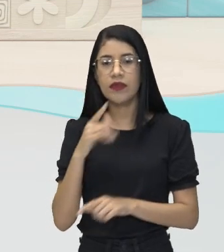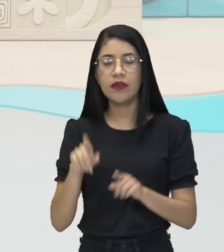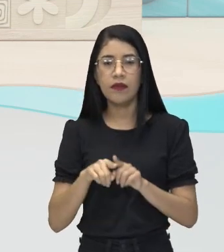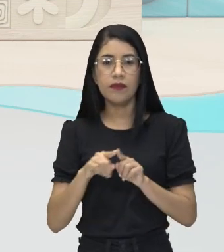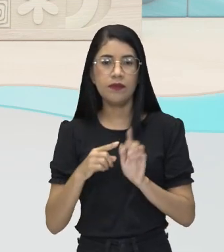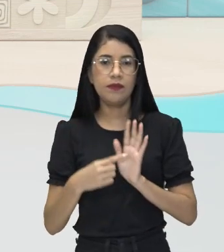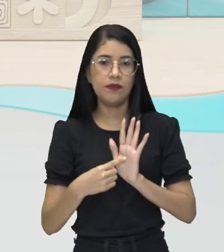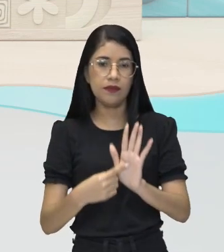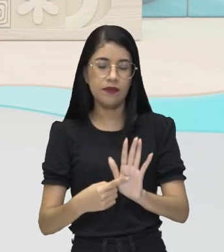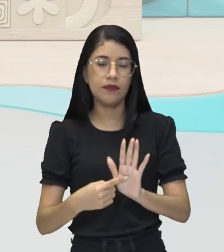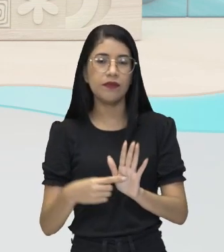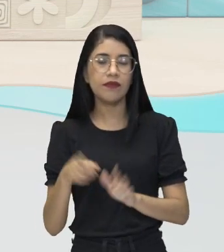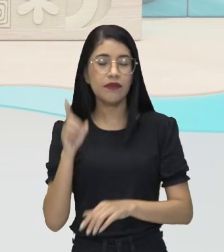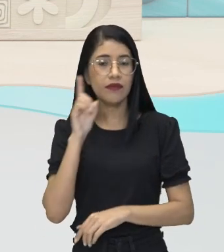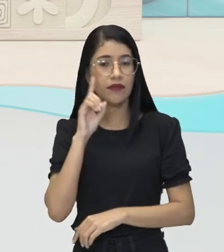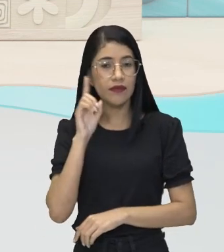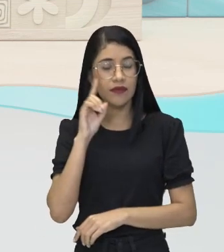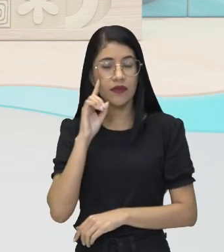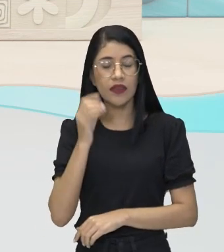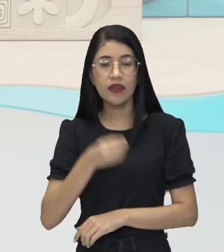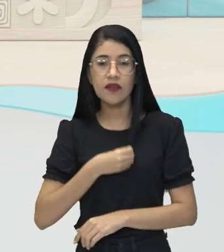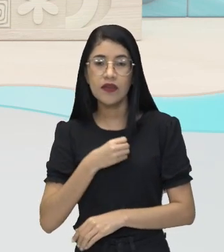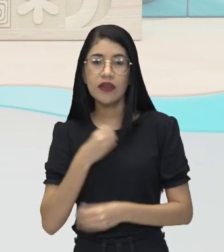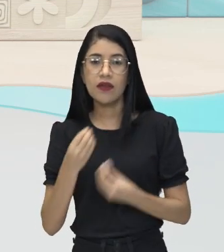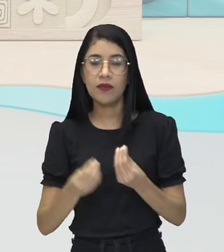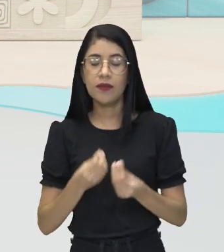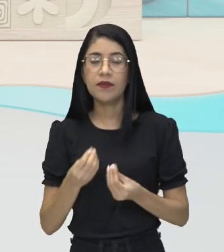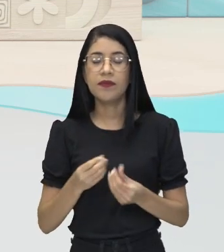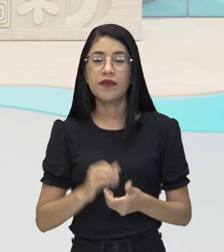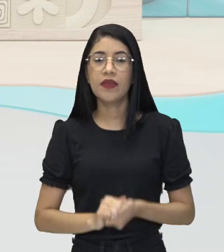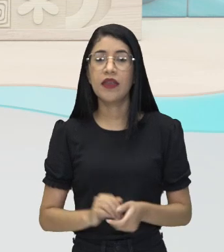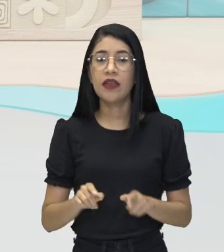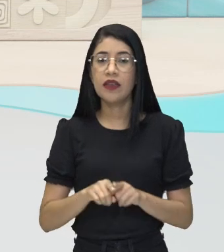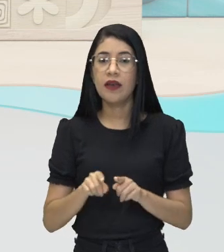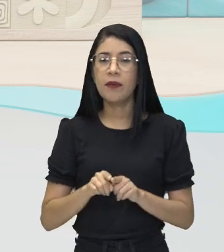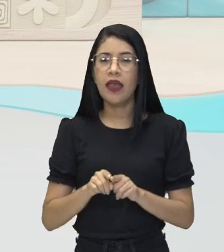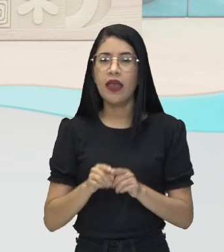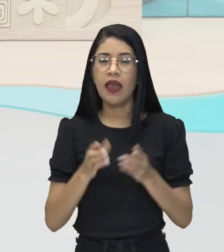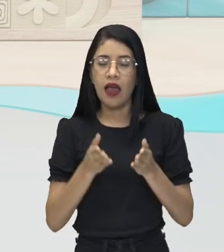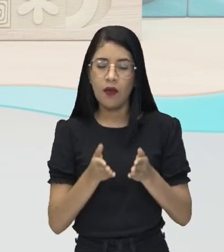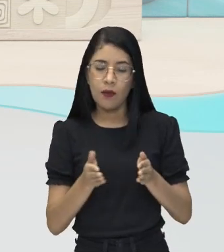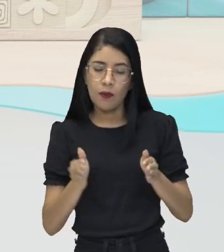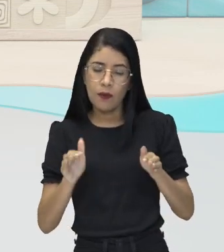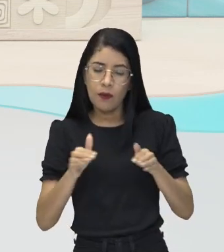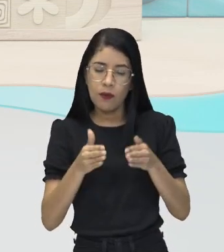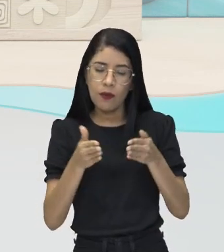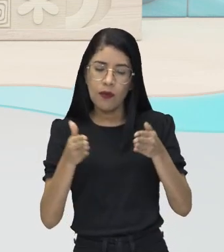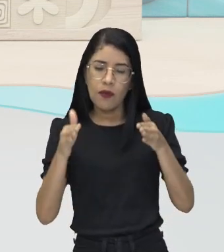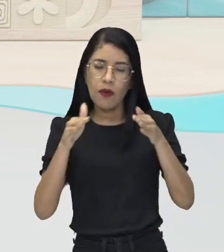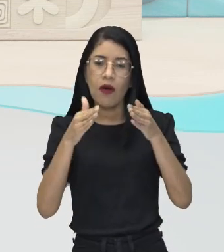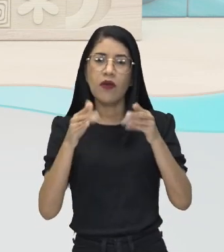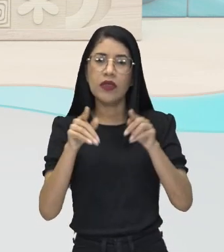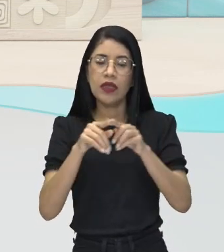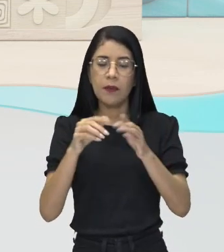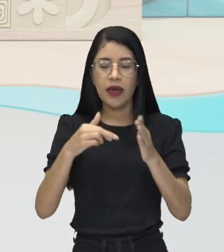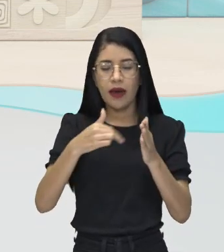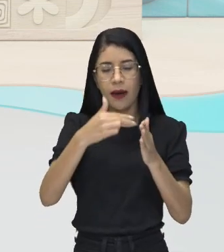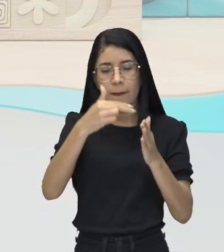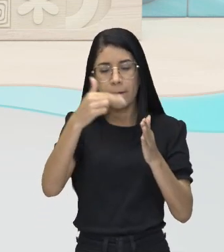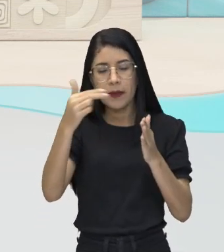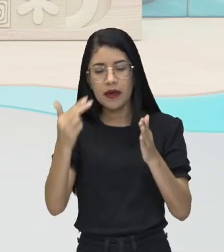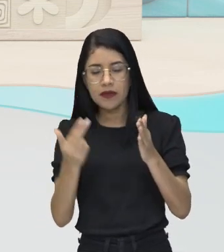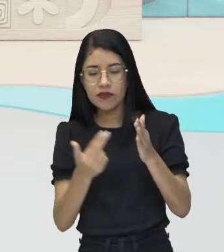cotidiano, e eles utilizavam até mesmo a questão da curvatura da pintura para